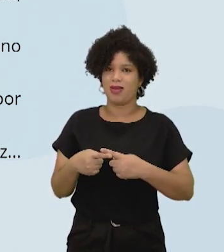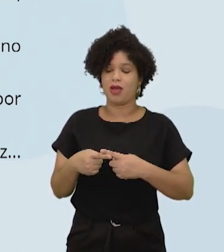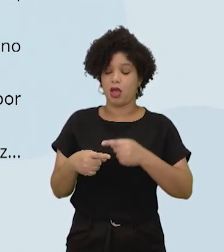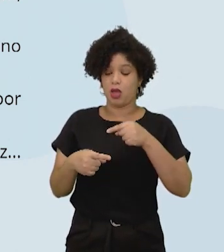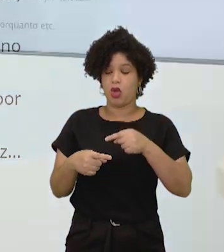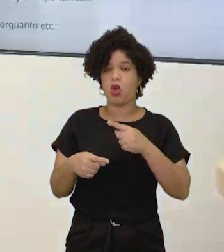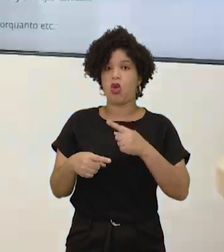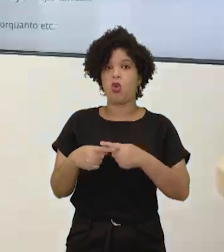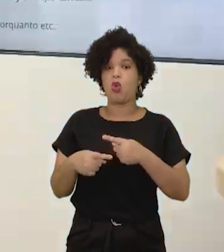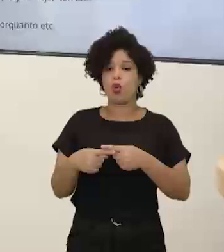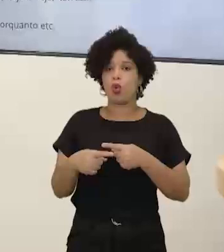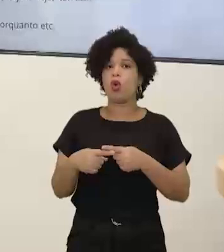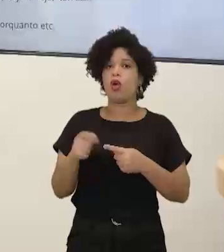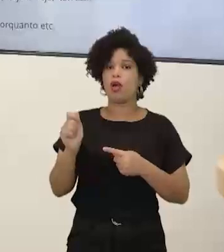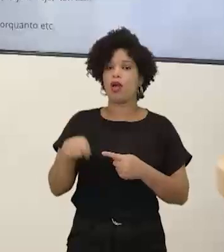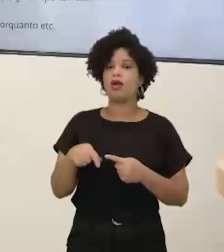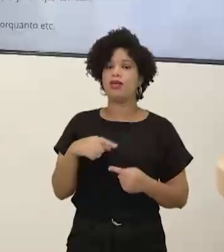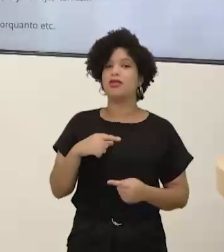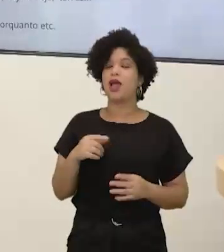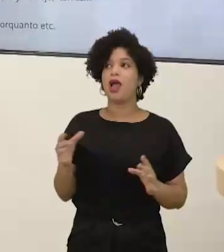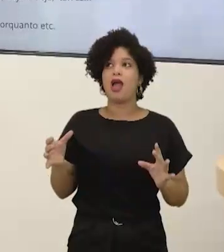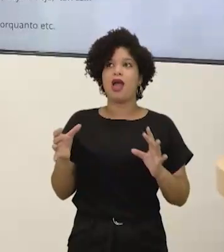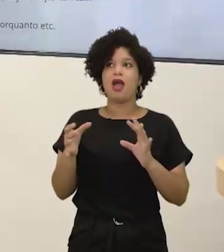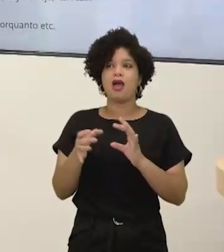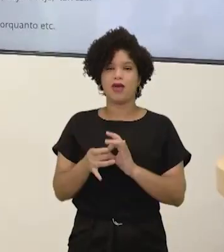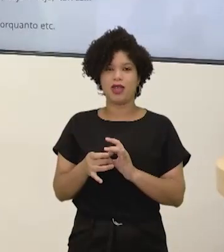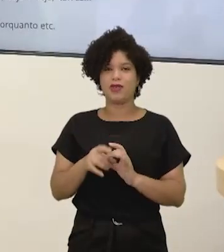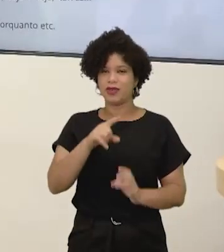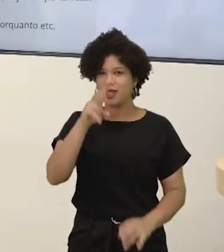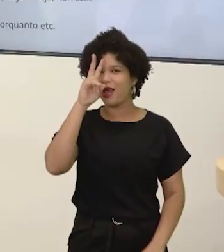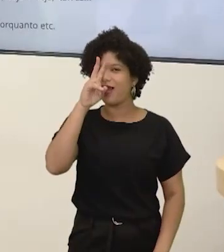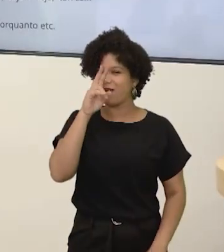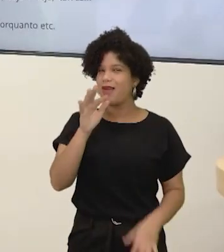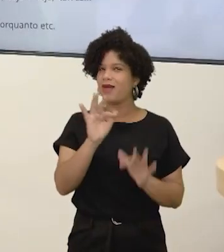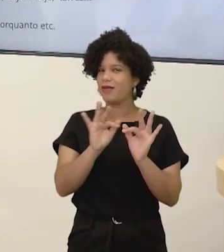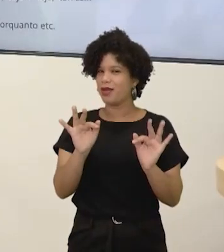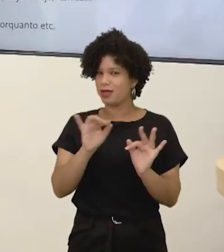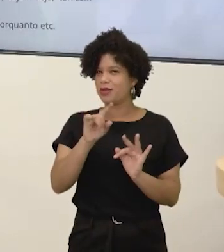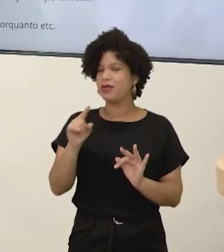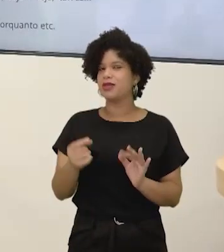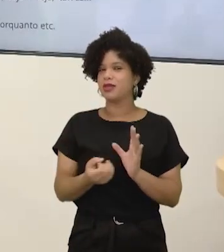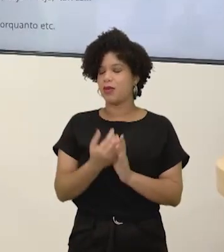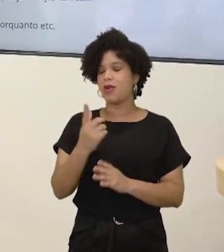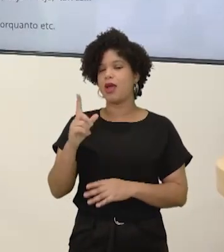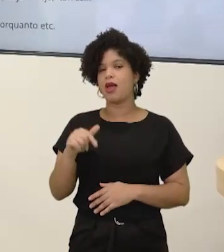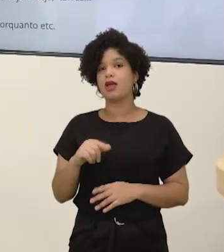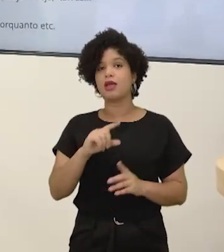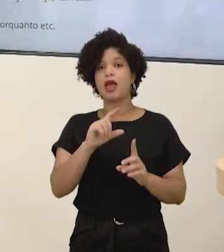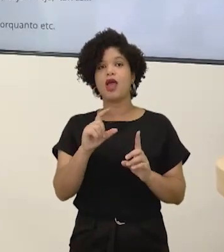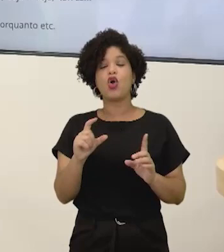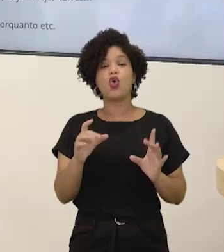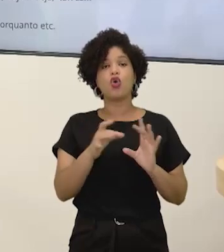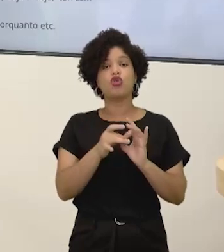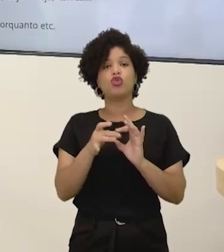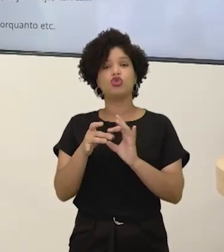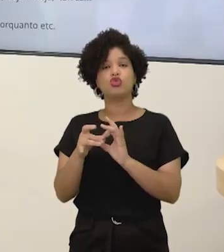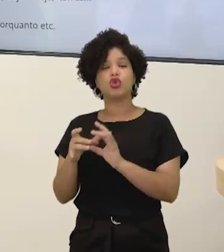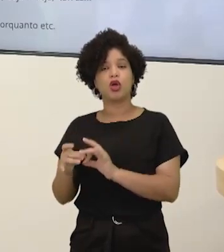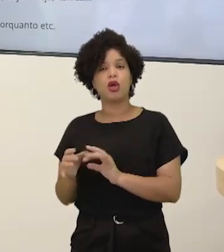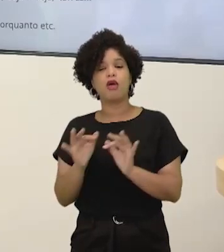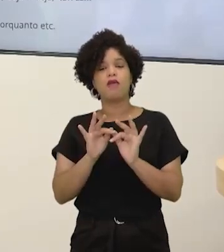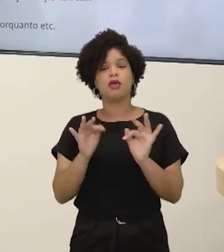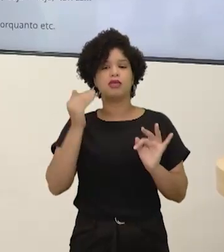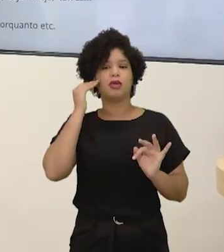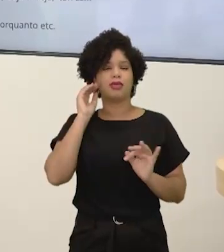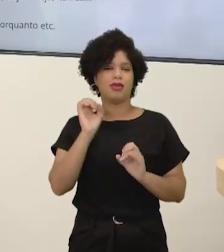quando a gente fala dessas conjunções, vocês já começam a lembrar de algumas frases que vocês criam. Essas conjunções é que agregam sentido para a oração. E as